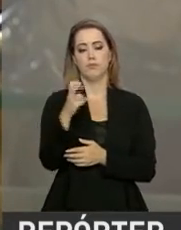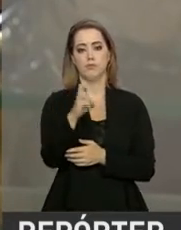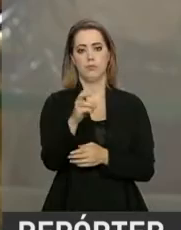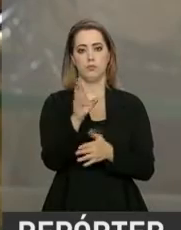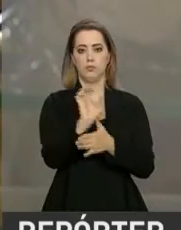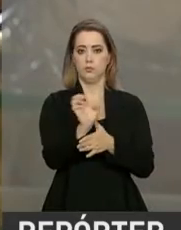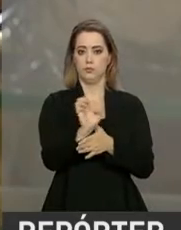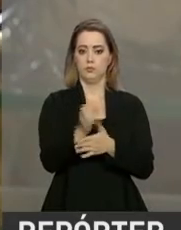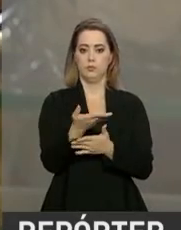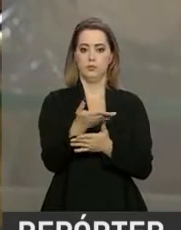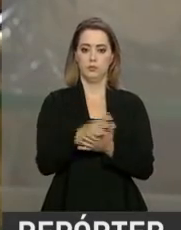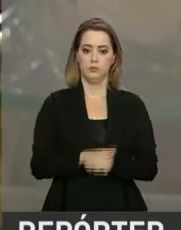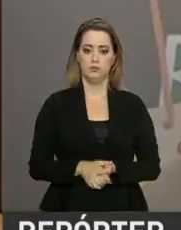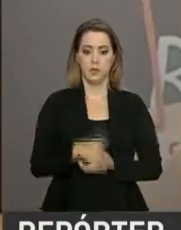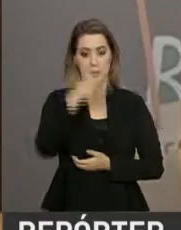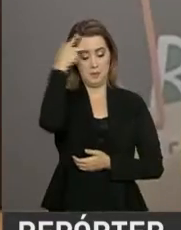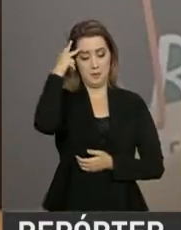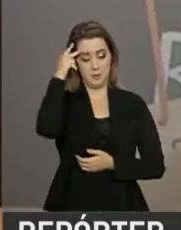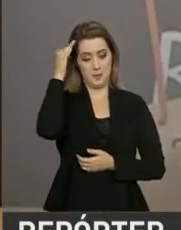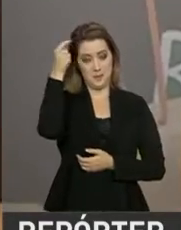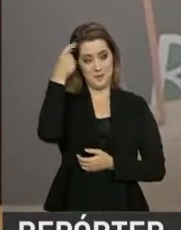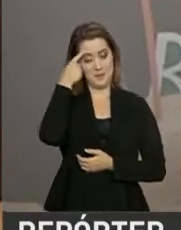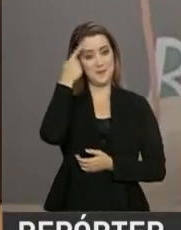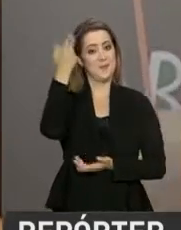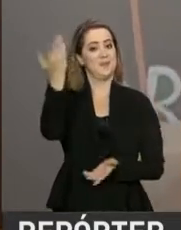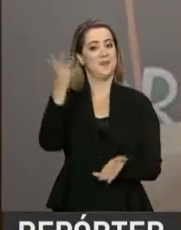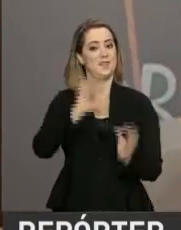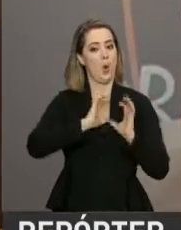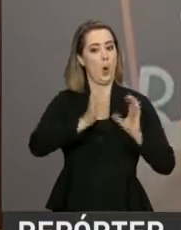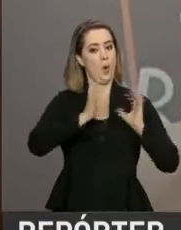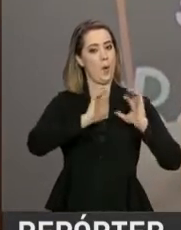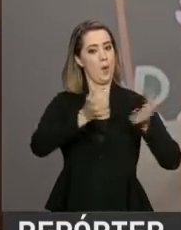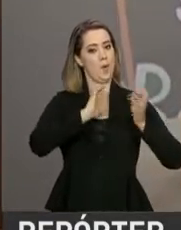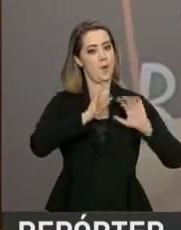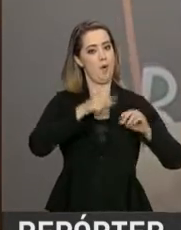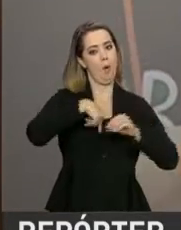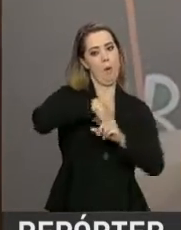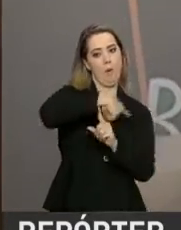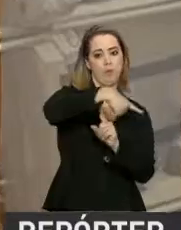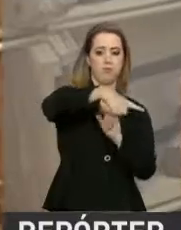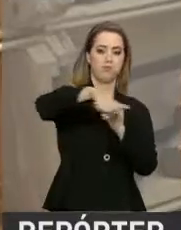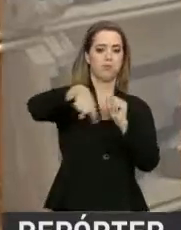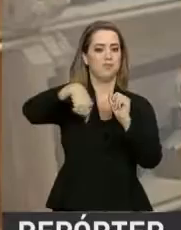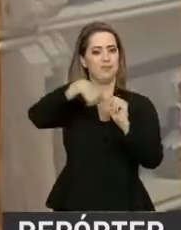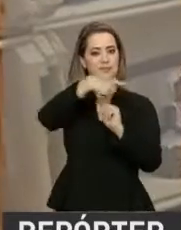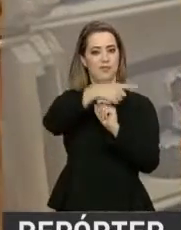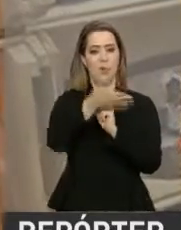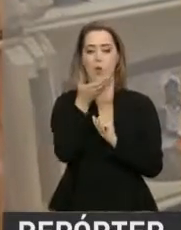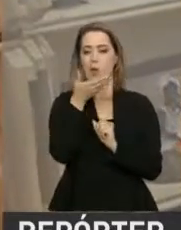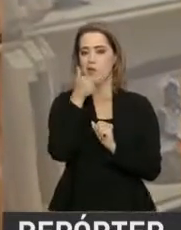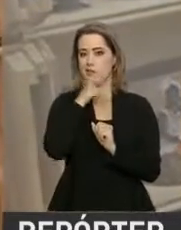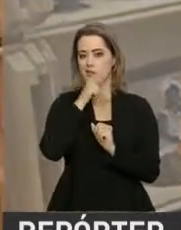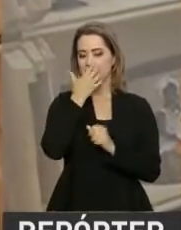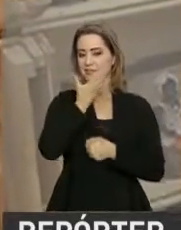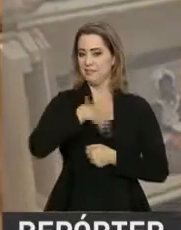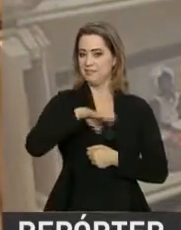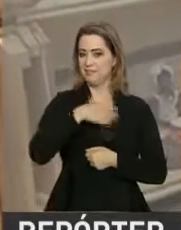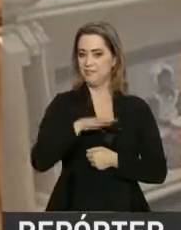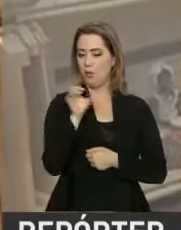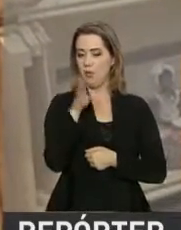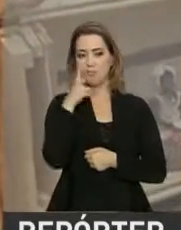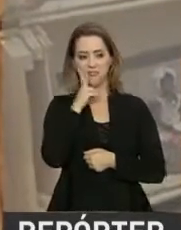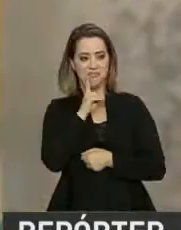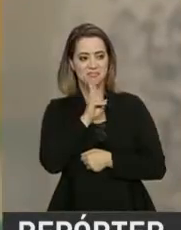Quem diria que o coco ia fazer as vezes da saia rodada da baiana? Só mesmo óleos de artista